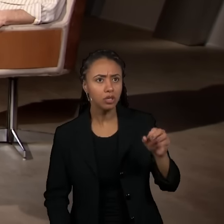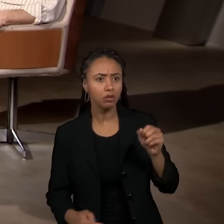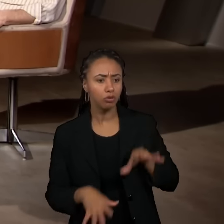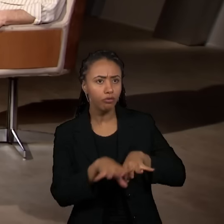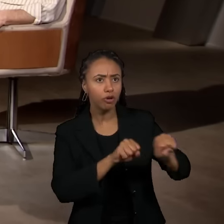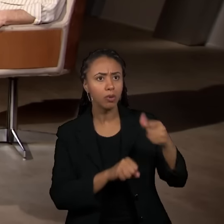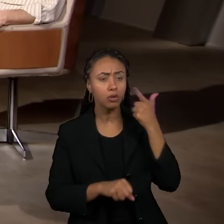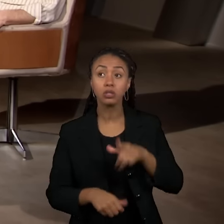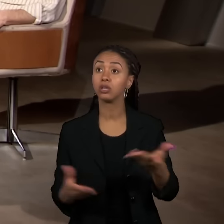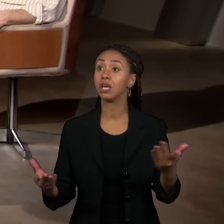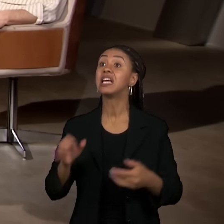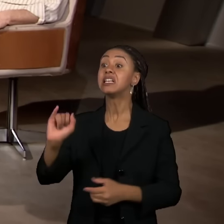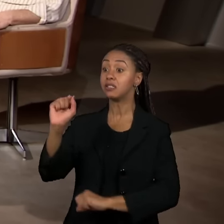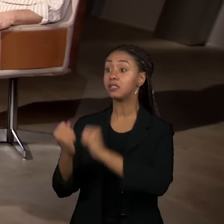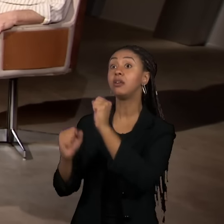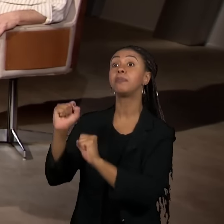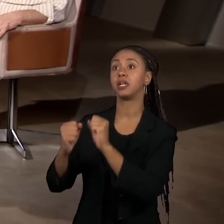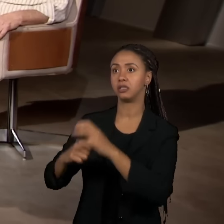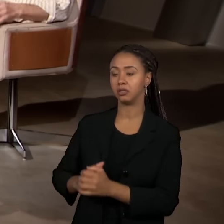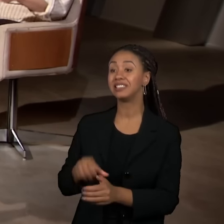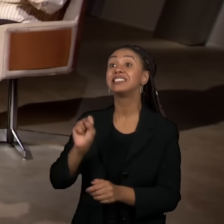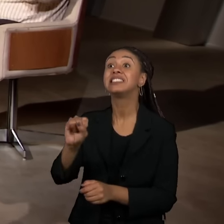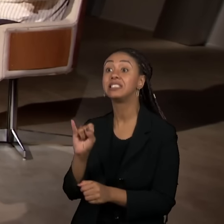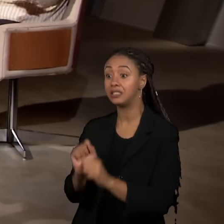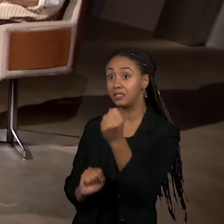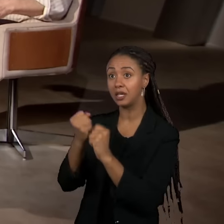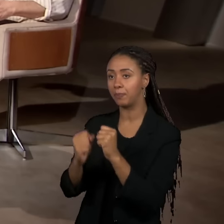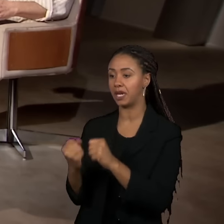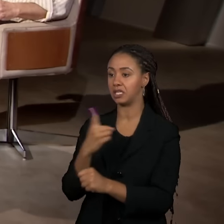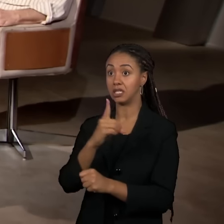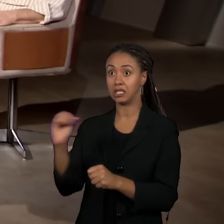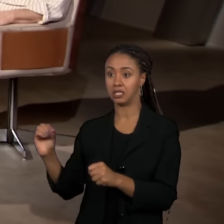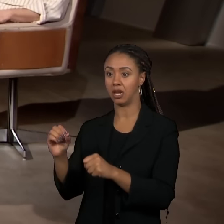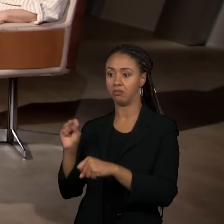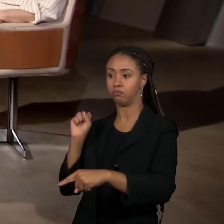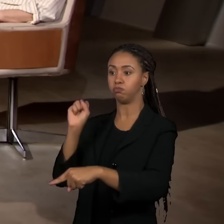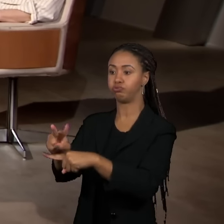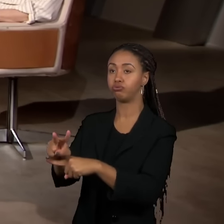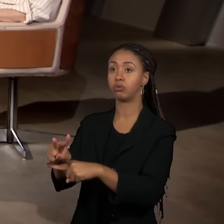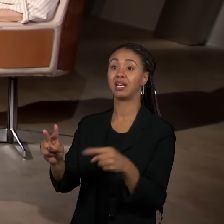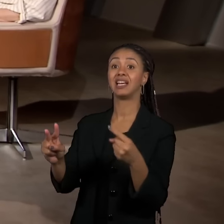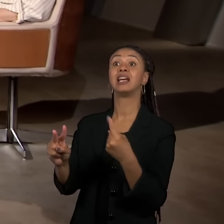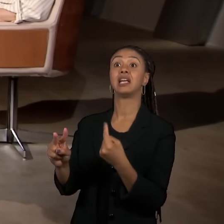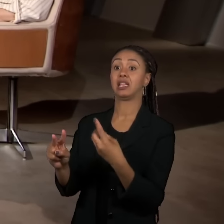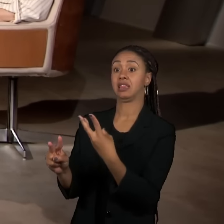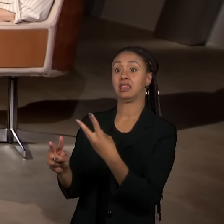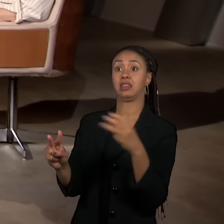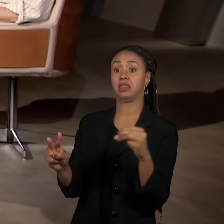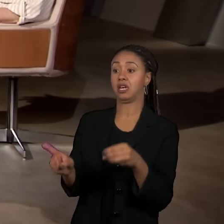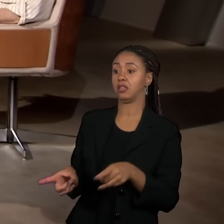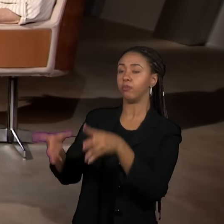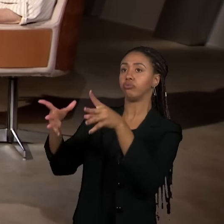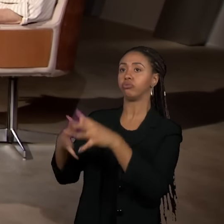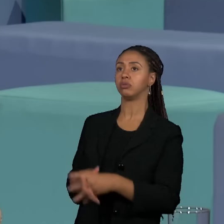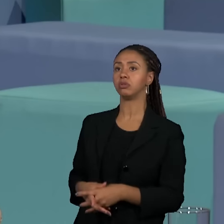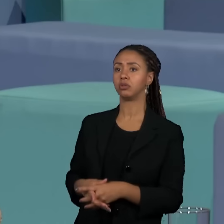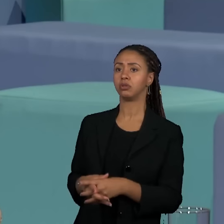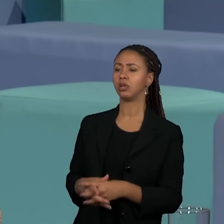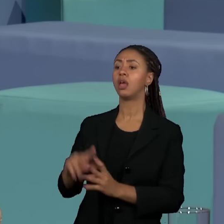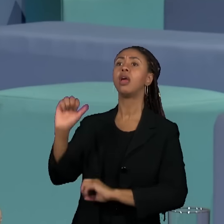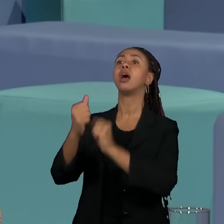falida sim uma empresa tá falida se entra 100 sai 30 uhum ninguém faz essa